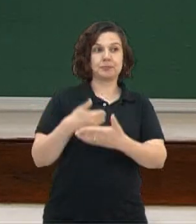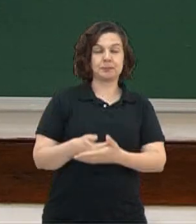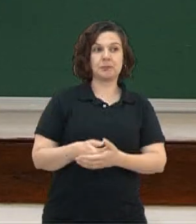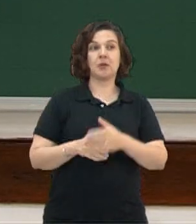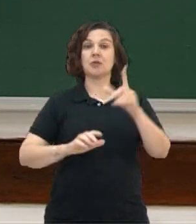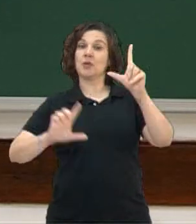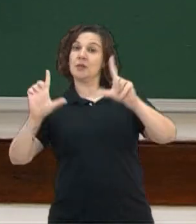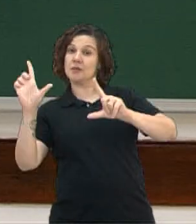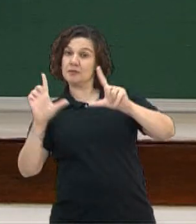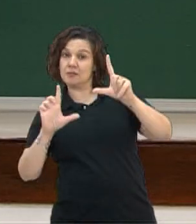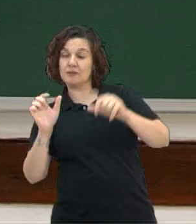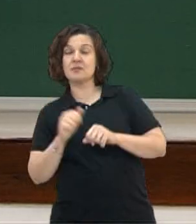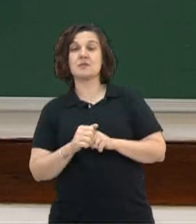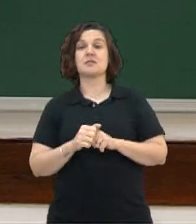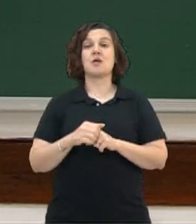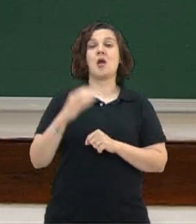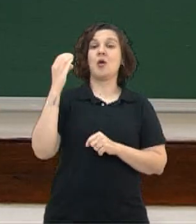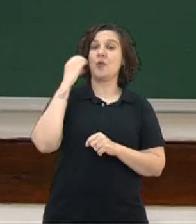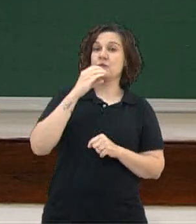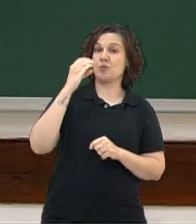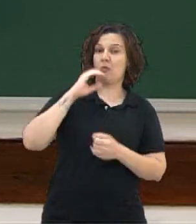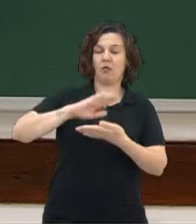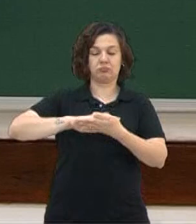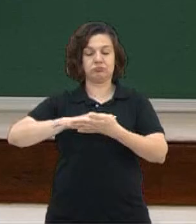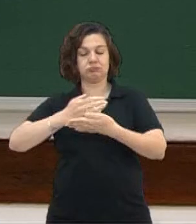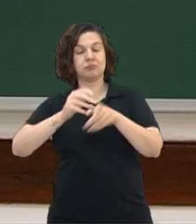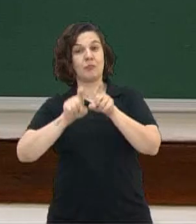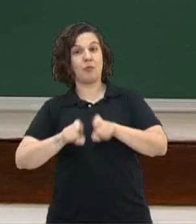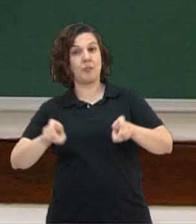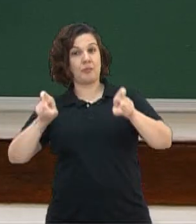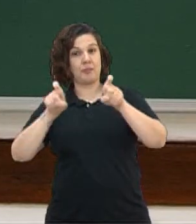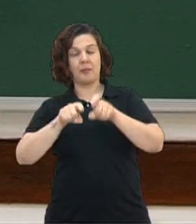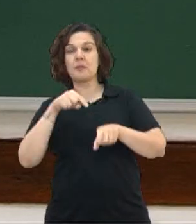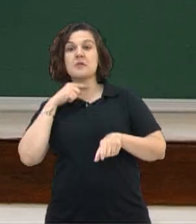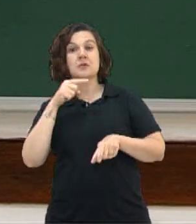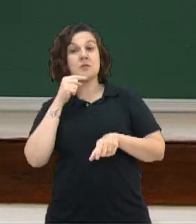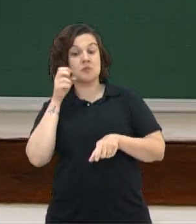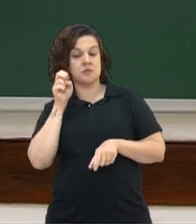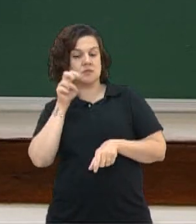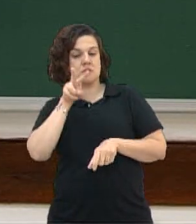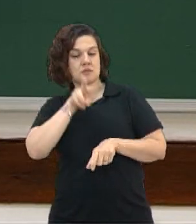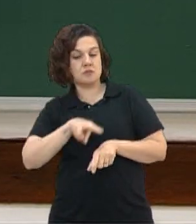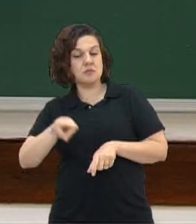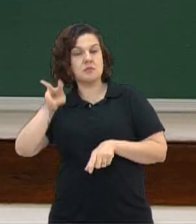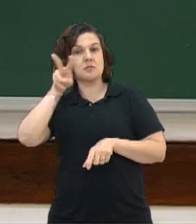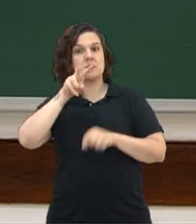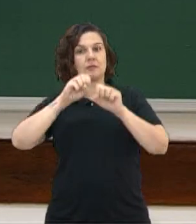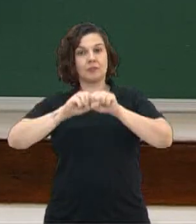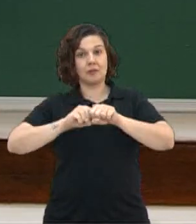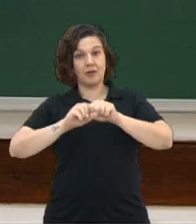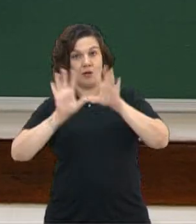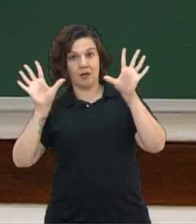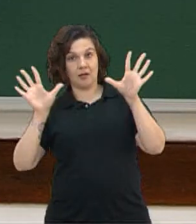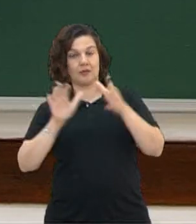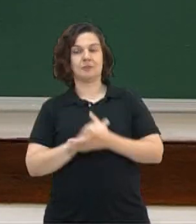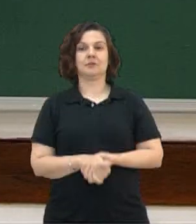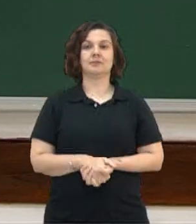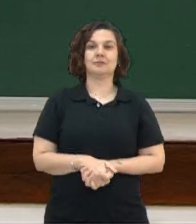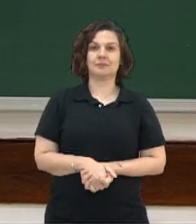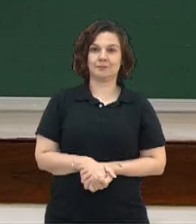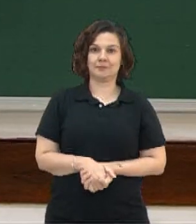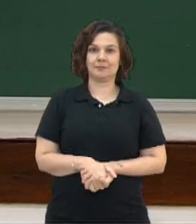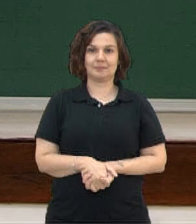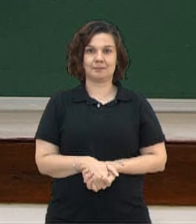sua televisão, do seu aparelho de celular, pode ser que você não consiga visualizar os dados ali de forma